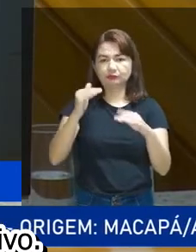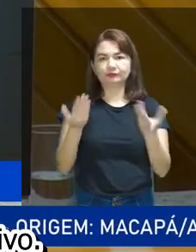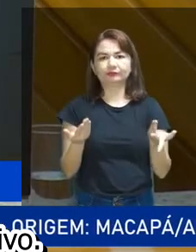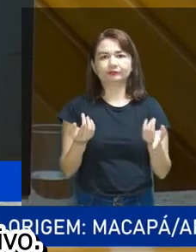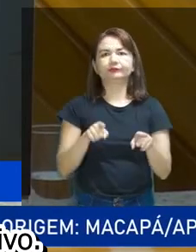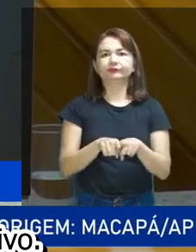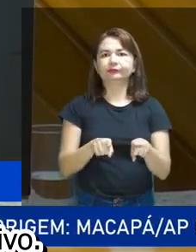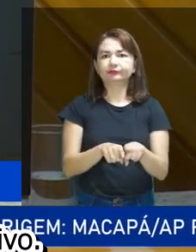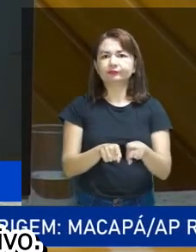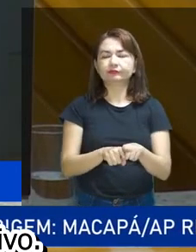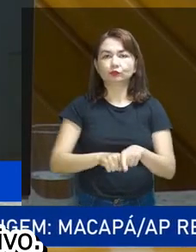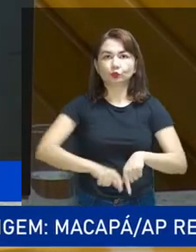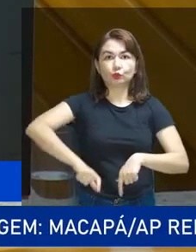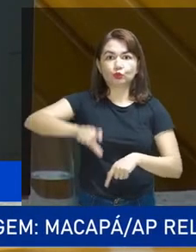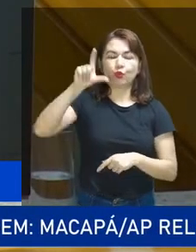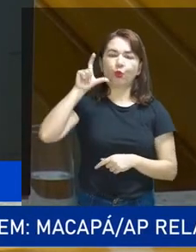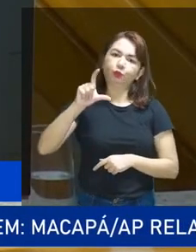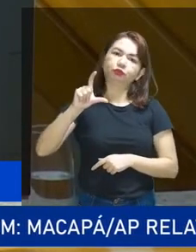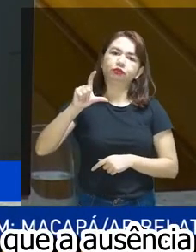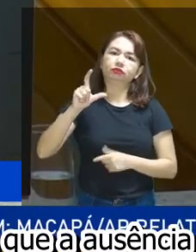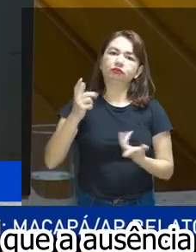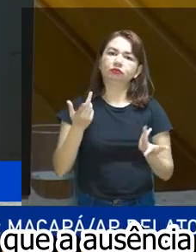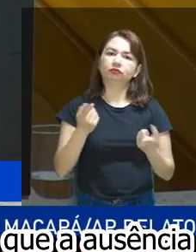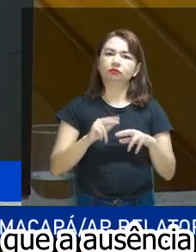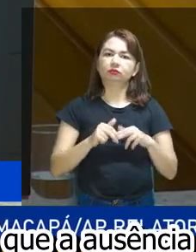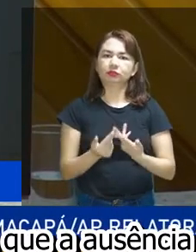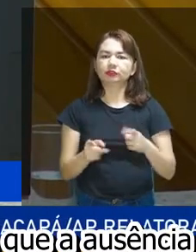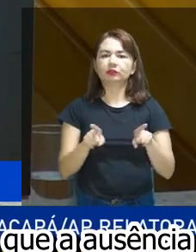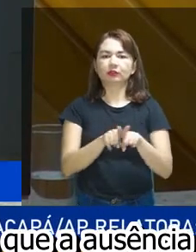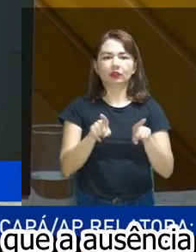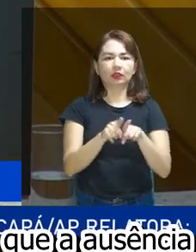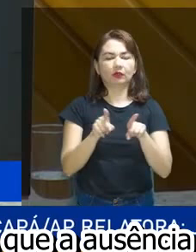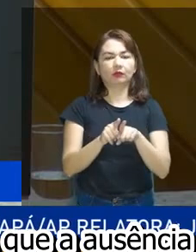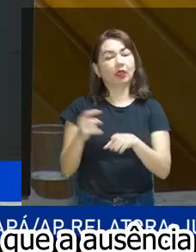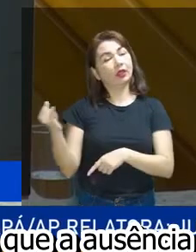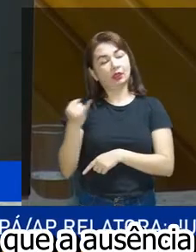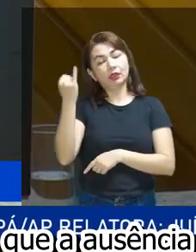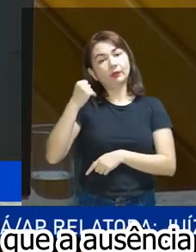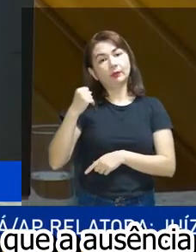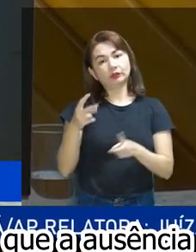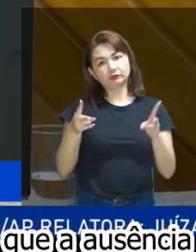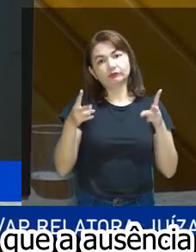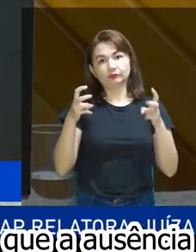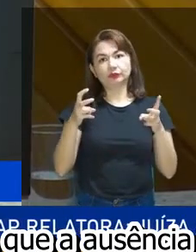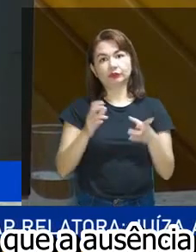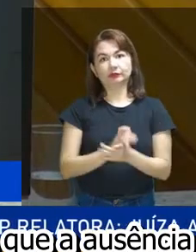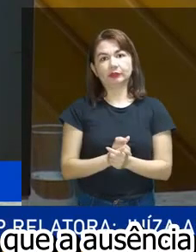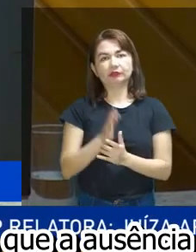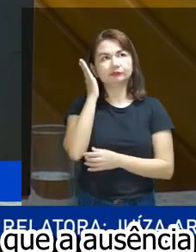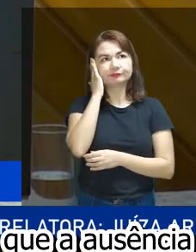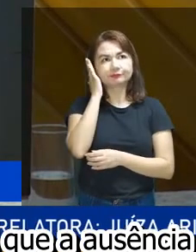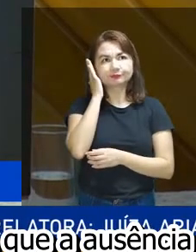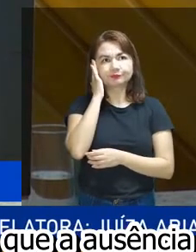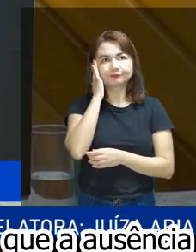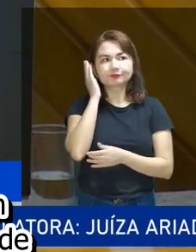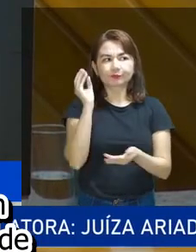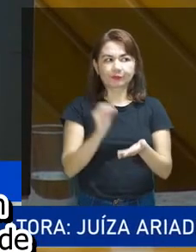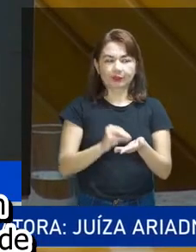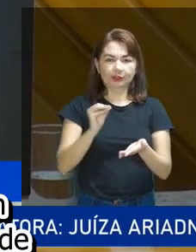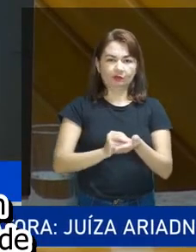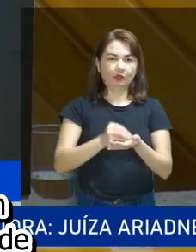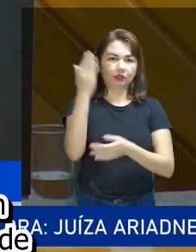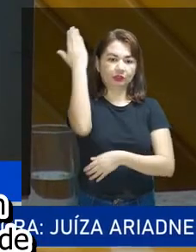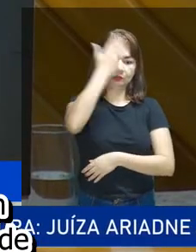representa numerário expressivo. Por oportuno, destaco o sólido entendimento no sentido de que a ausência